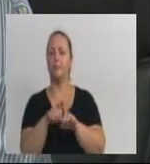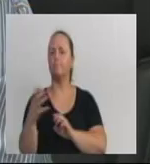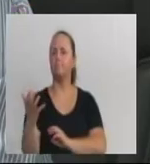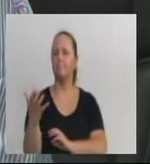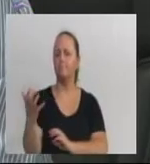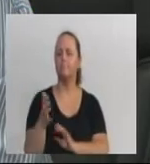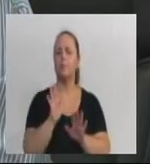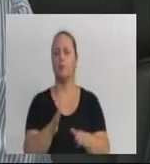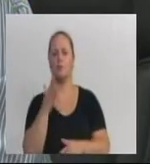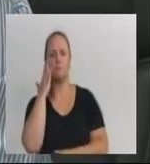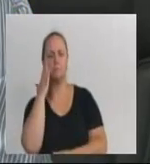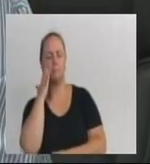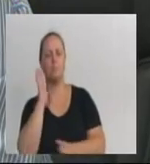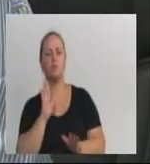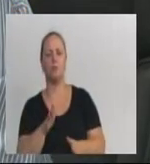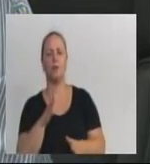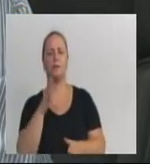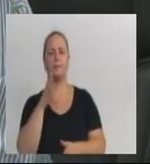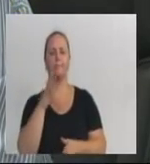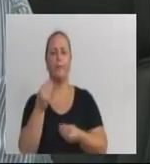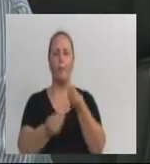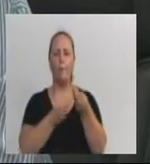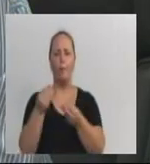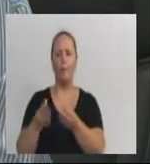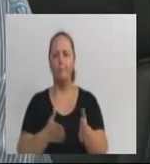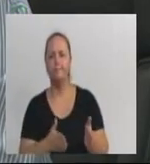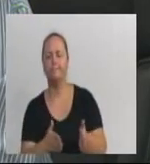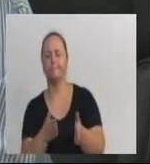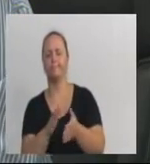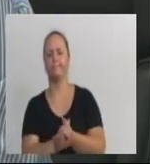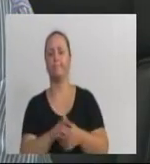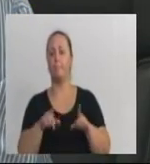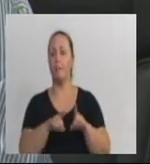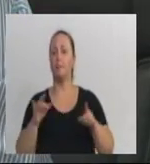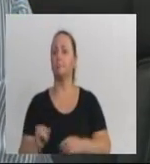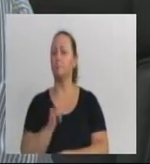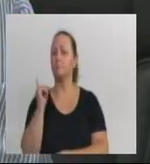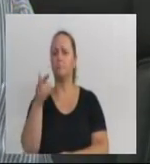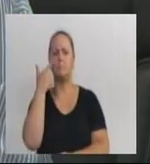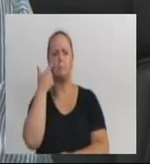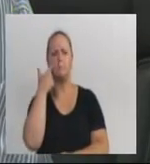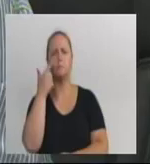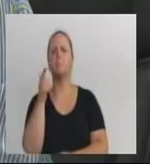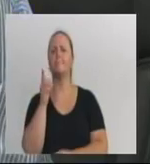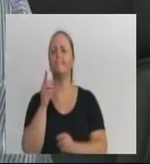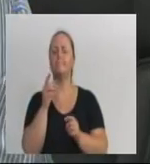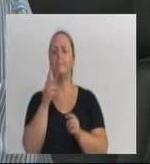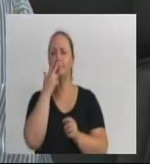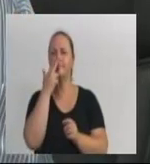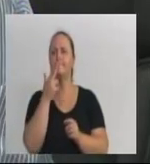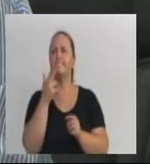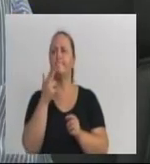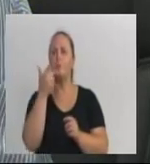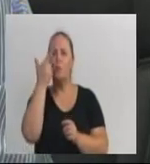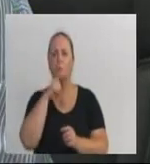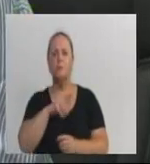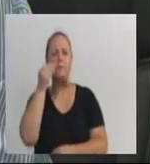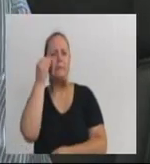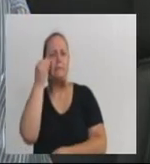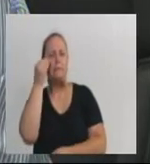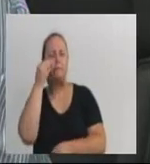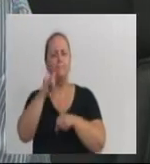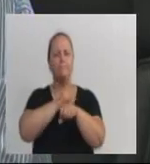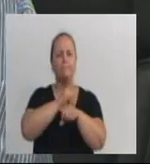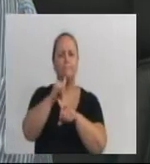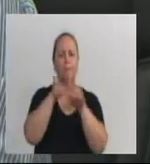e já sabíamos dos encaminhamentos, mas era importante ver que está se buscando solução. E, claro, nós todos desejamos e a comunidade que seja o